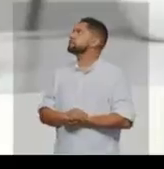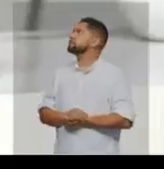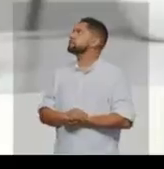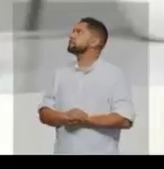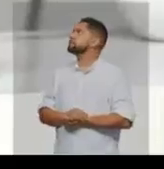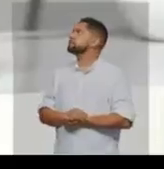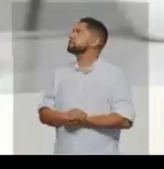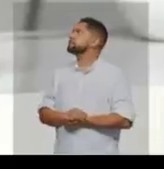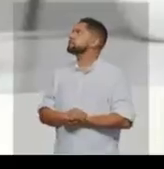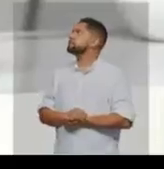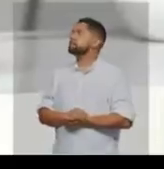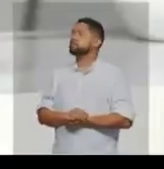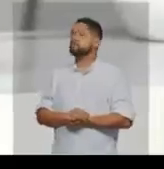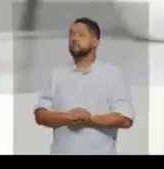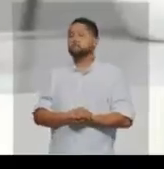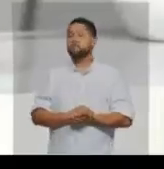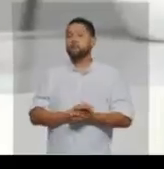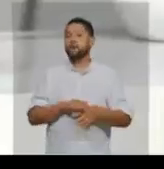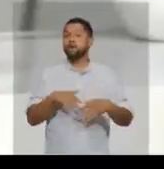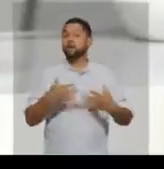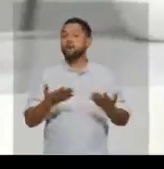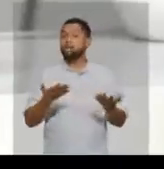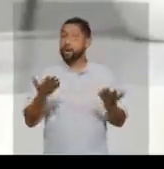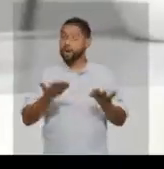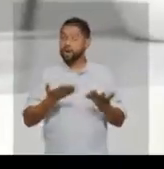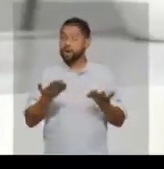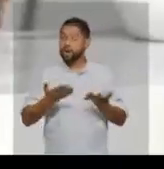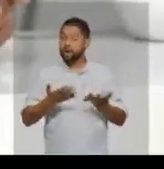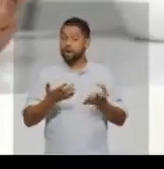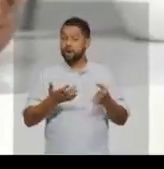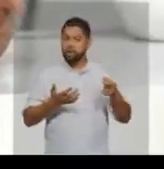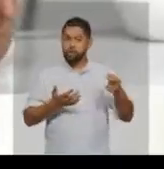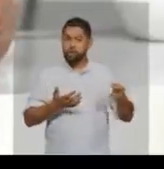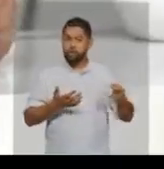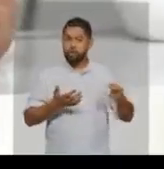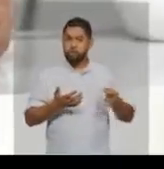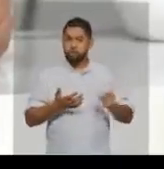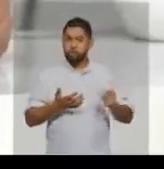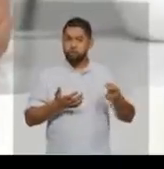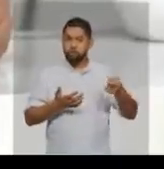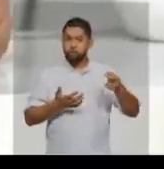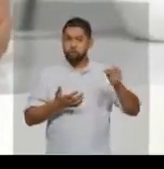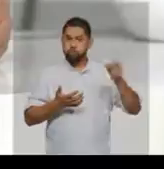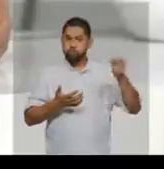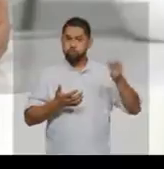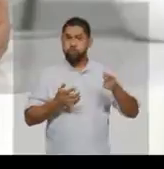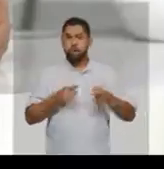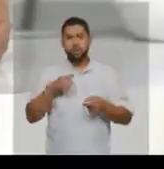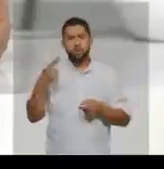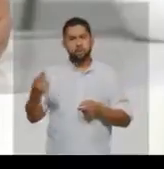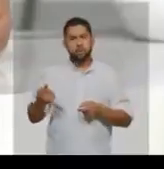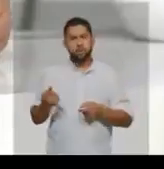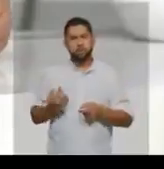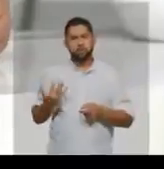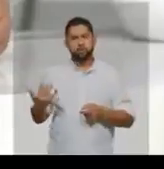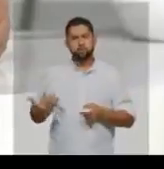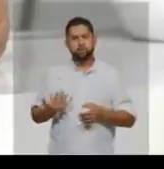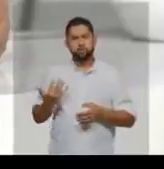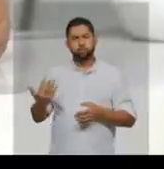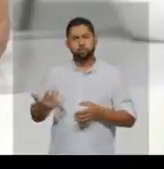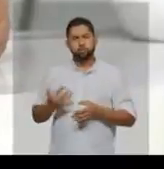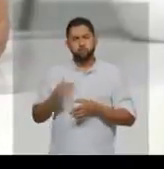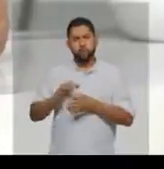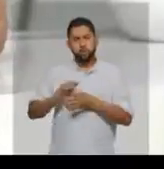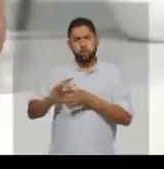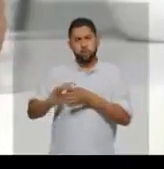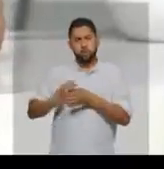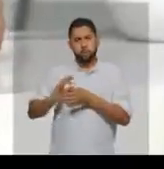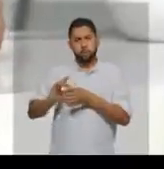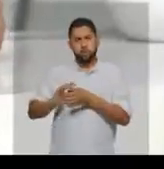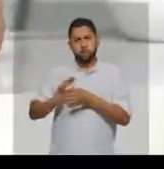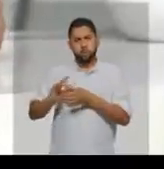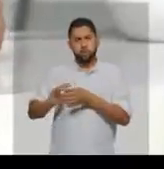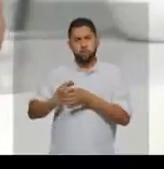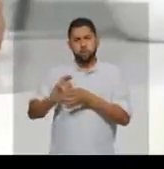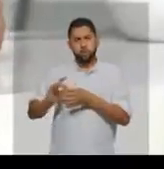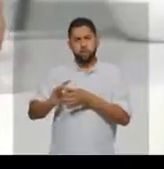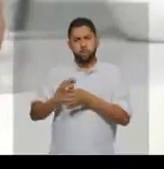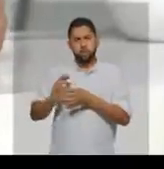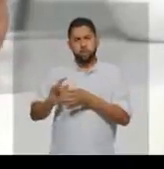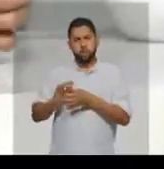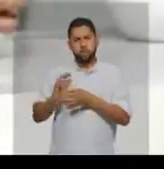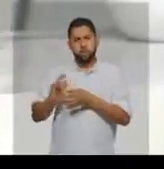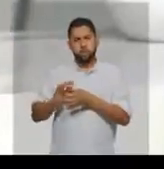Então, olha só, agora que o comprimido subiu, enquanto que aqui nós já temos ainda grande parte do pó que foi macerado,